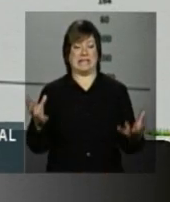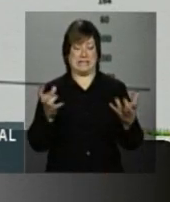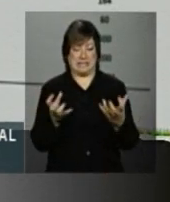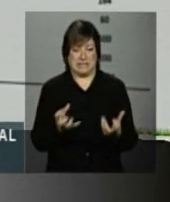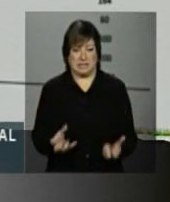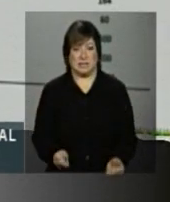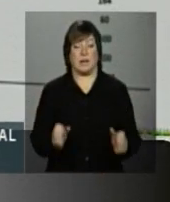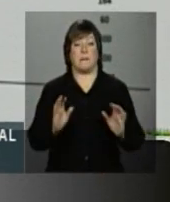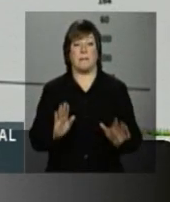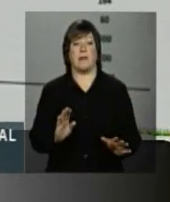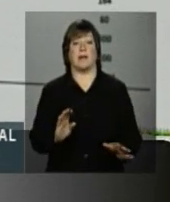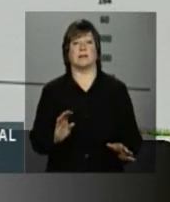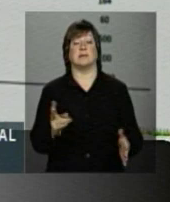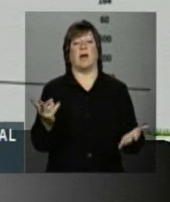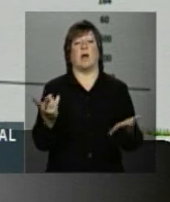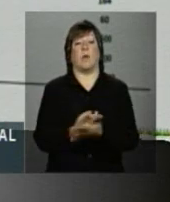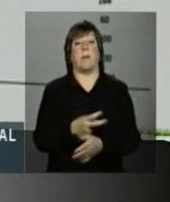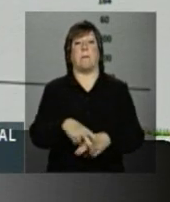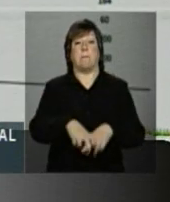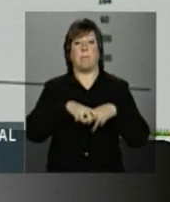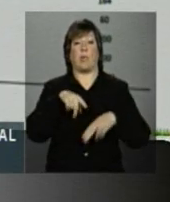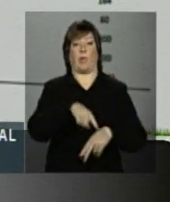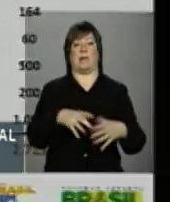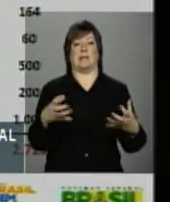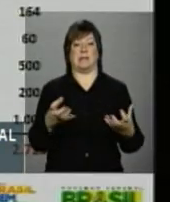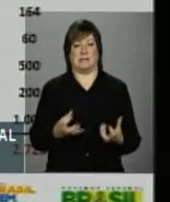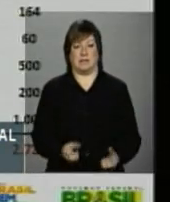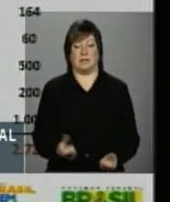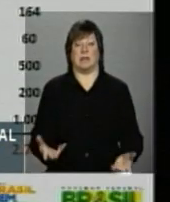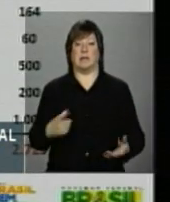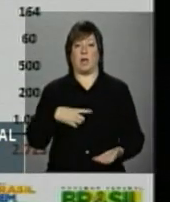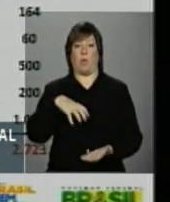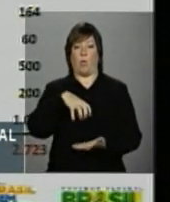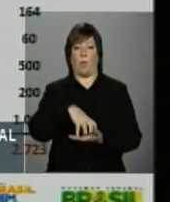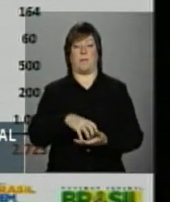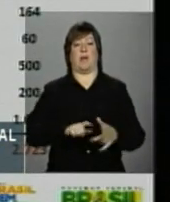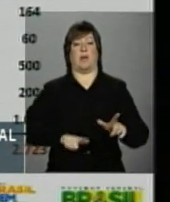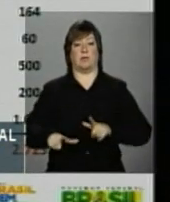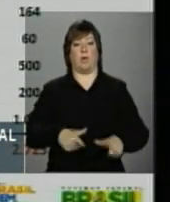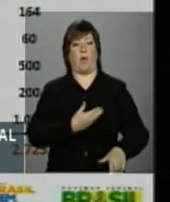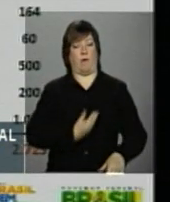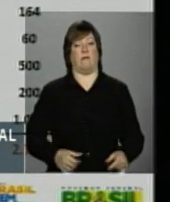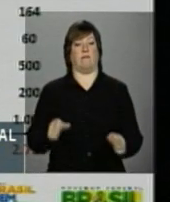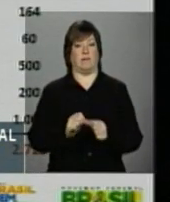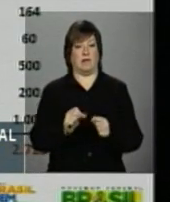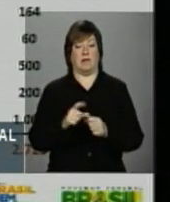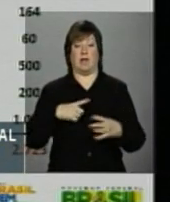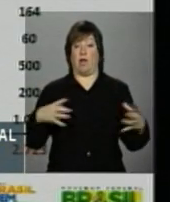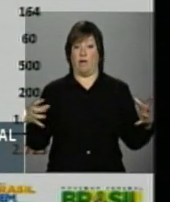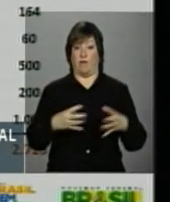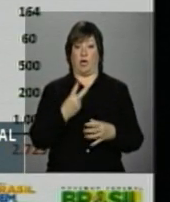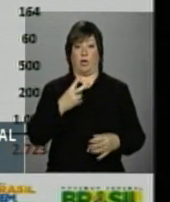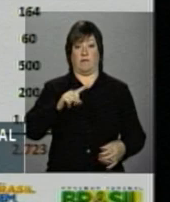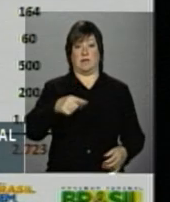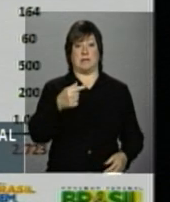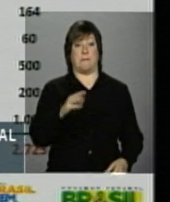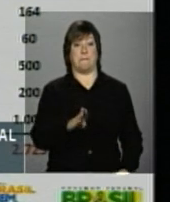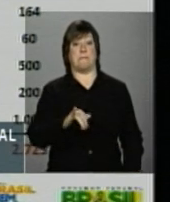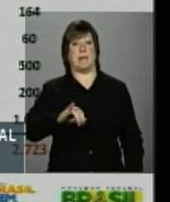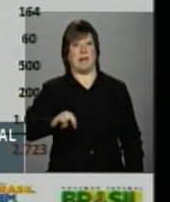os efeitos da estiagem Então são um conjunto de ações que o governo tomou elas envolvem 2,7